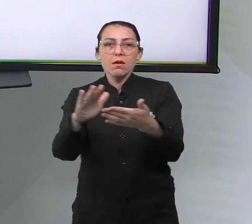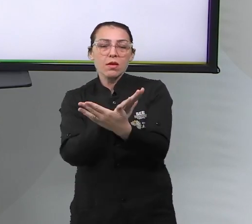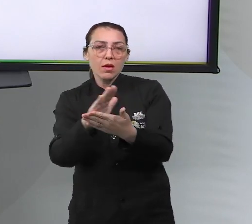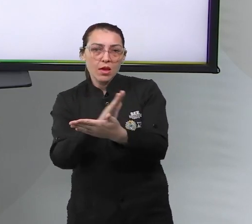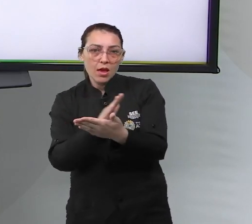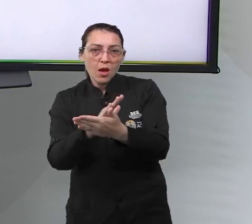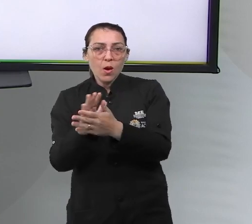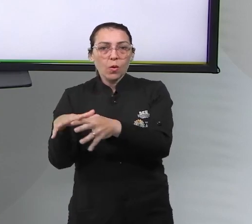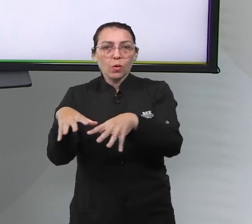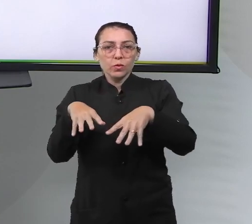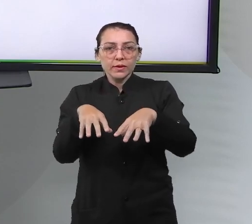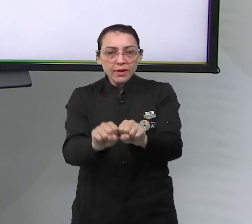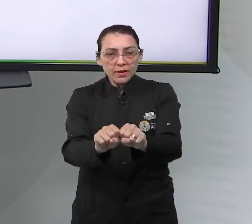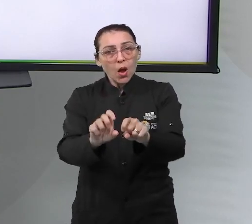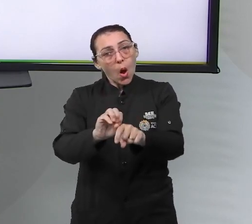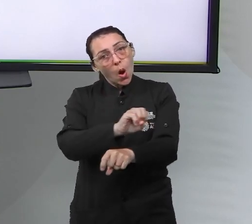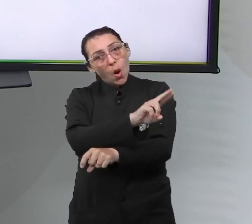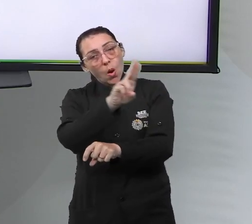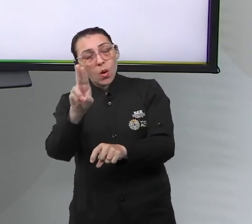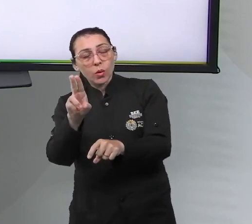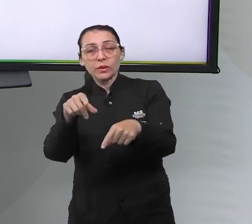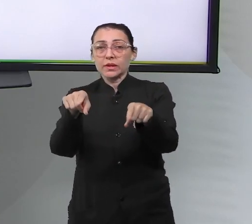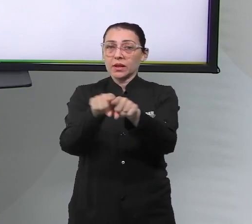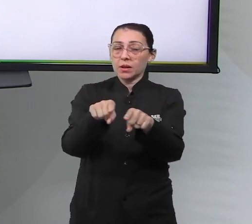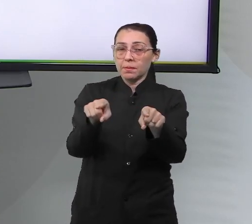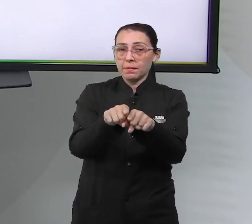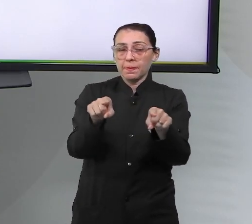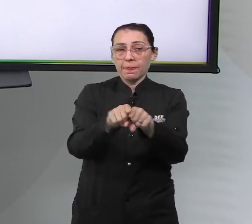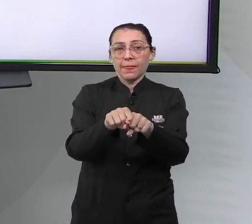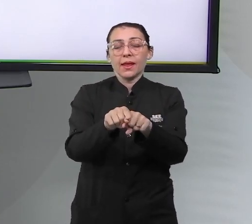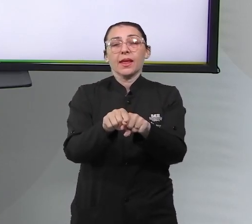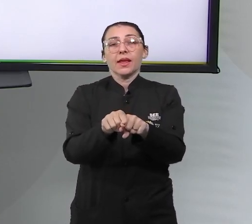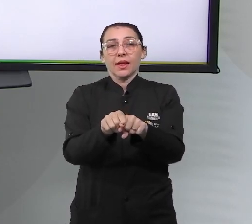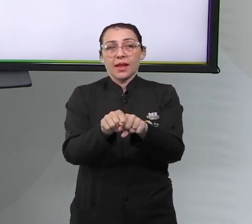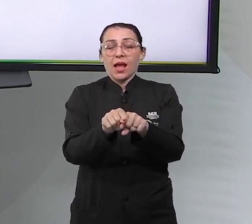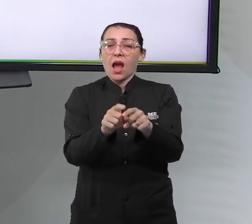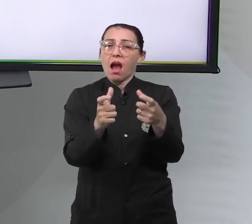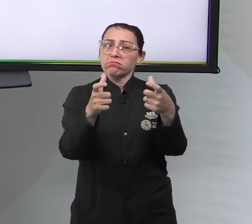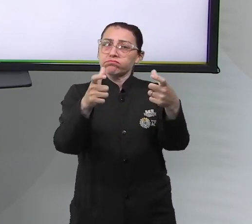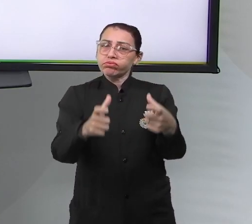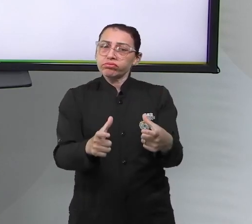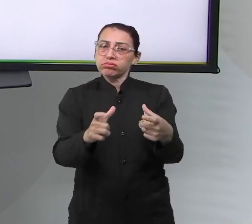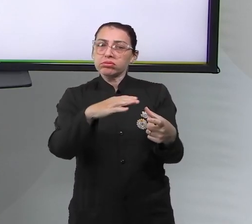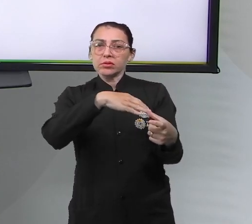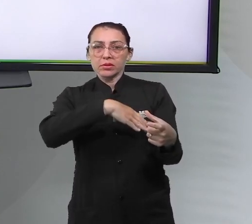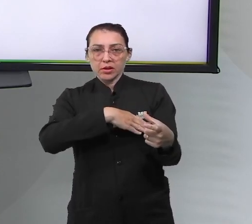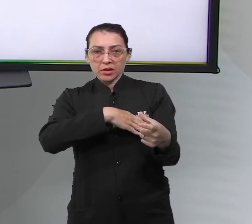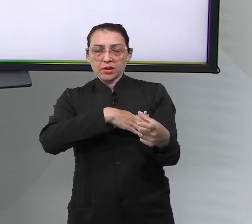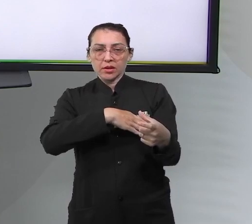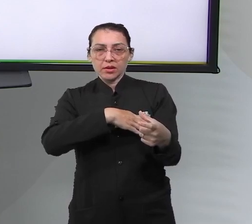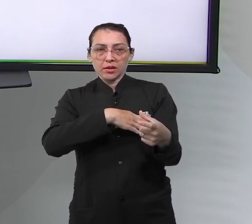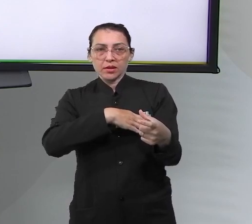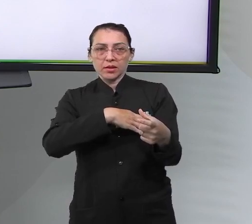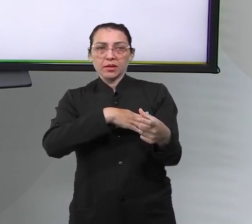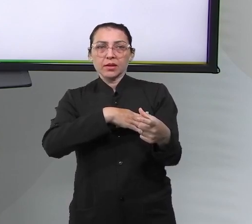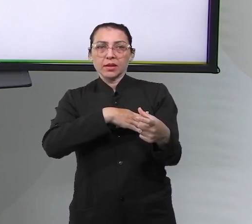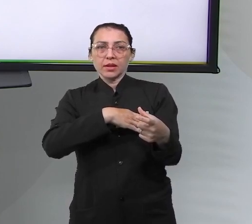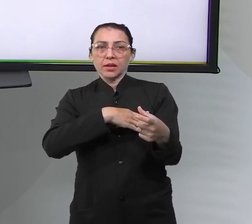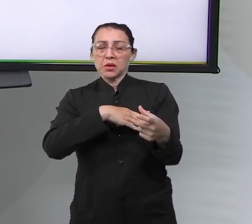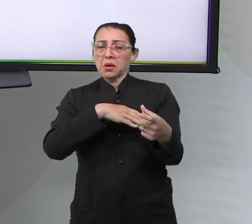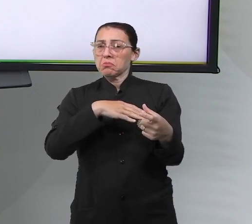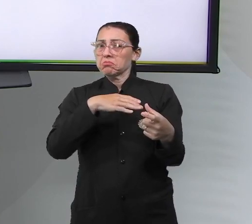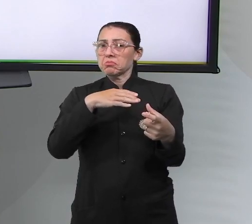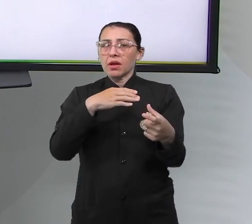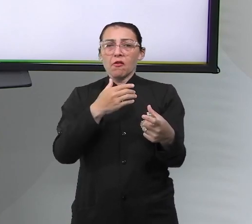determinados territórios, ou em outras palavras, quando elas chegam a uma determinada cidade, elas chegam desprovidas